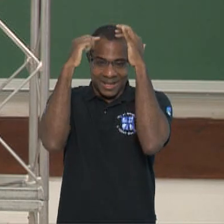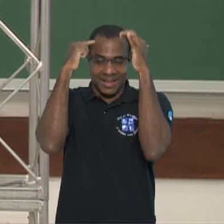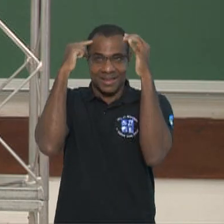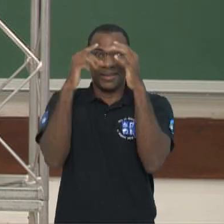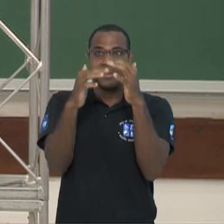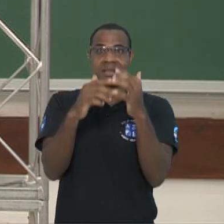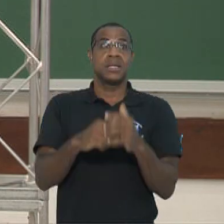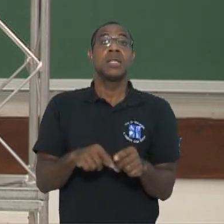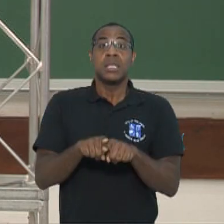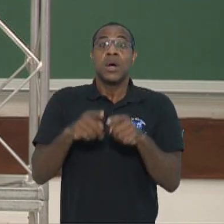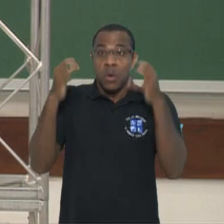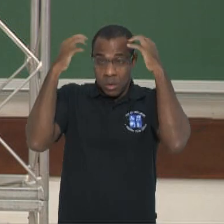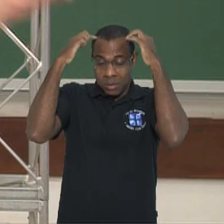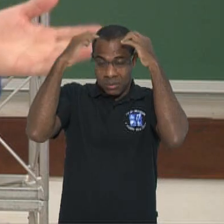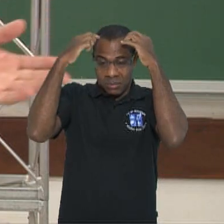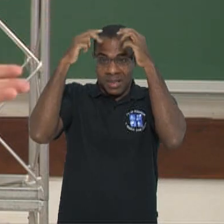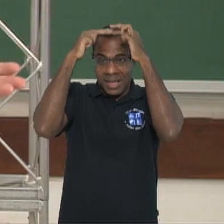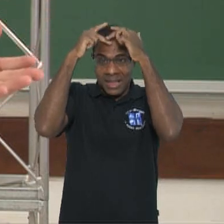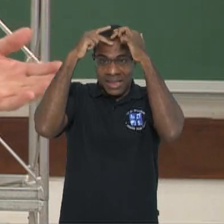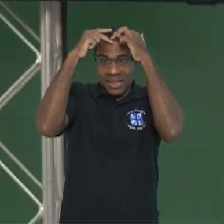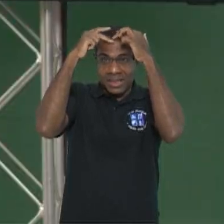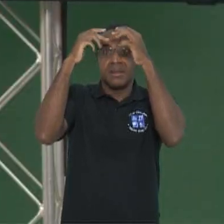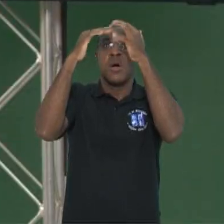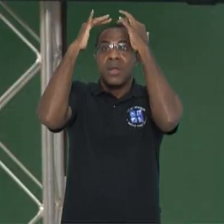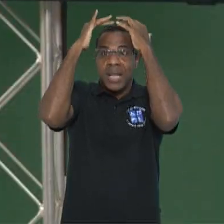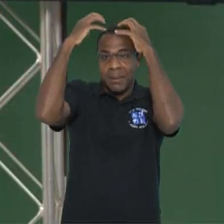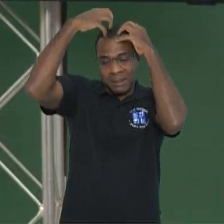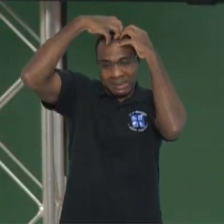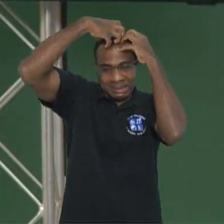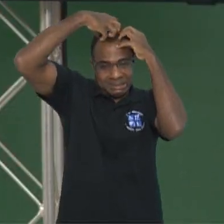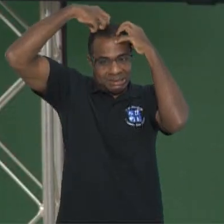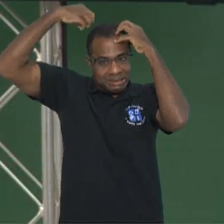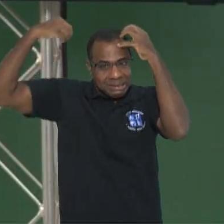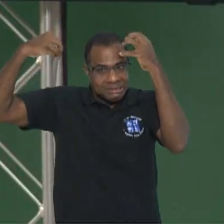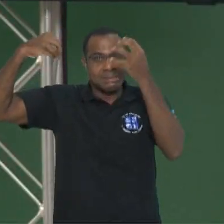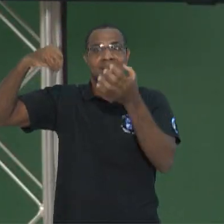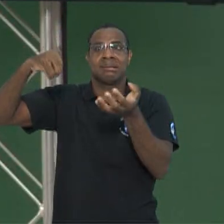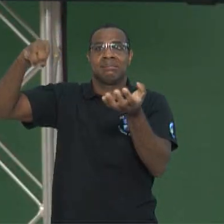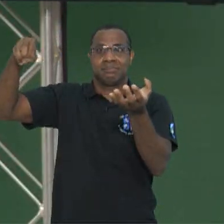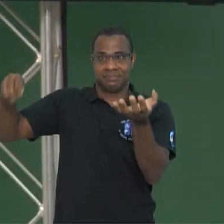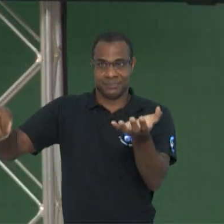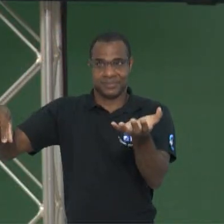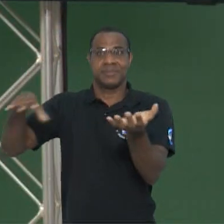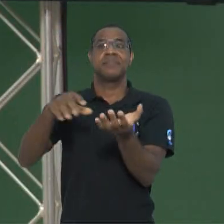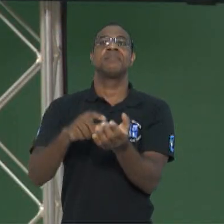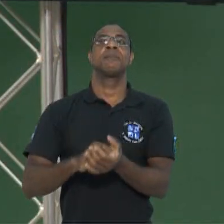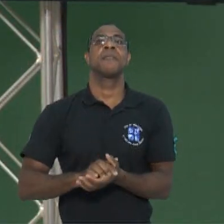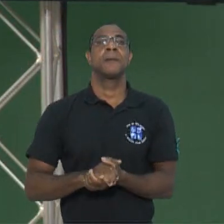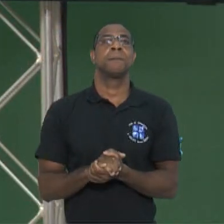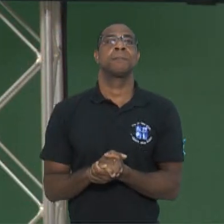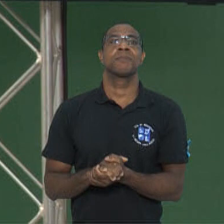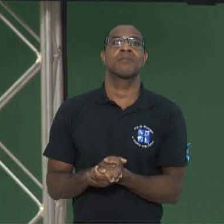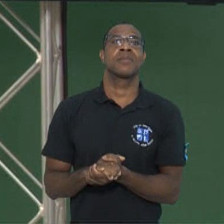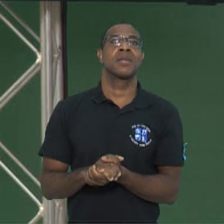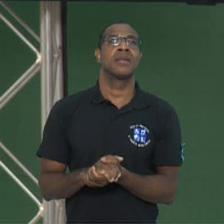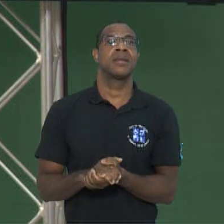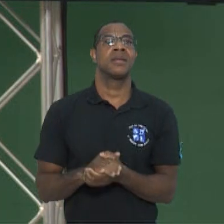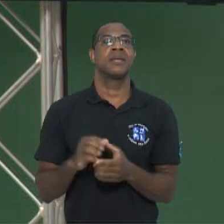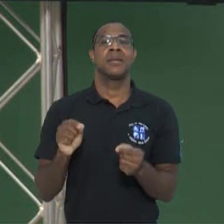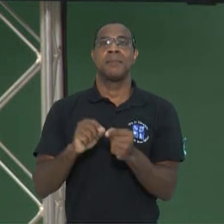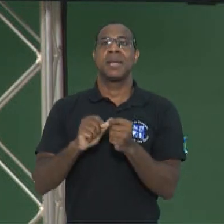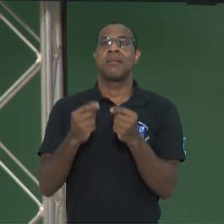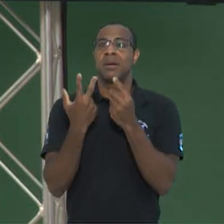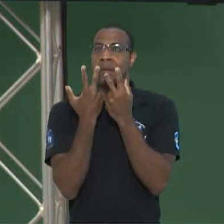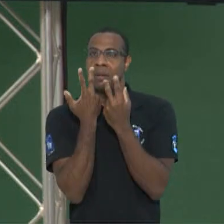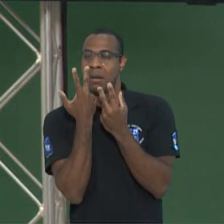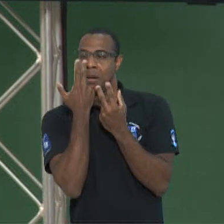eles retiravam, porque para eles, tanto faz, tanto fez, como diz, para que ficar com o cérebro, serve para nada. Eles pegavam uma espécie de um gancho, quebravam o